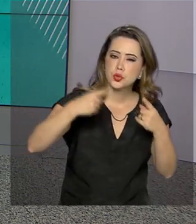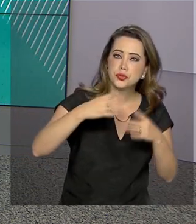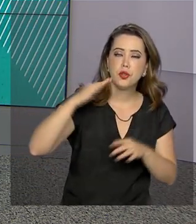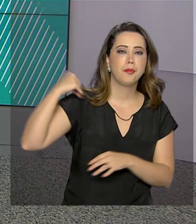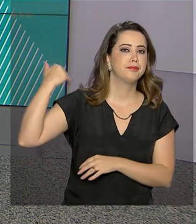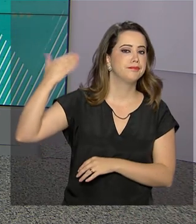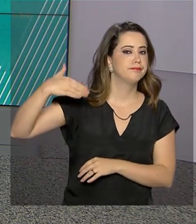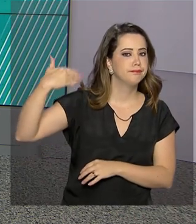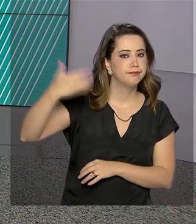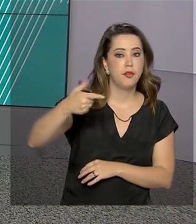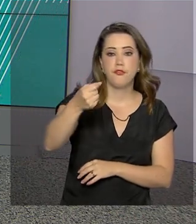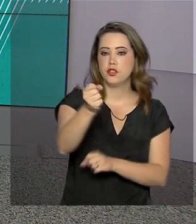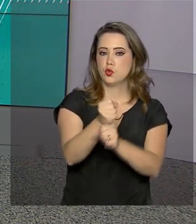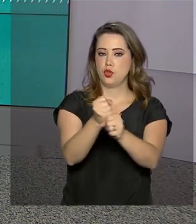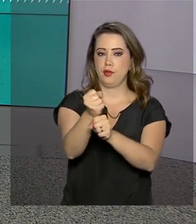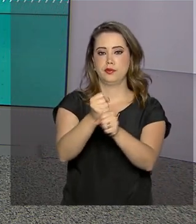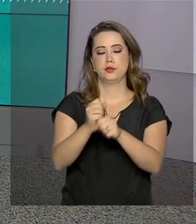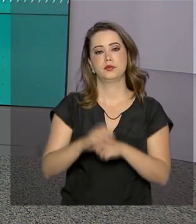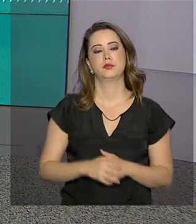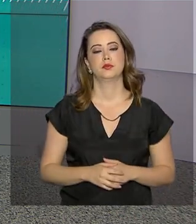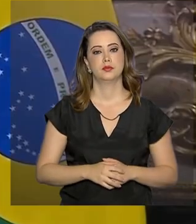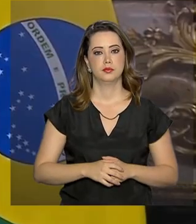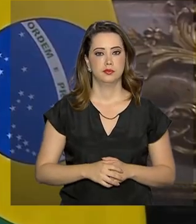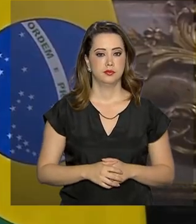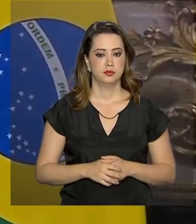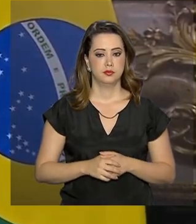e foi um dos temas da visita